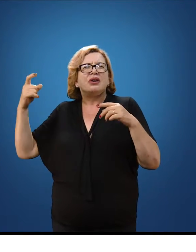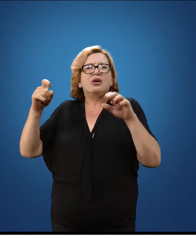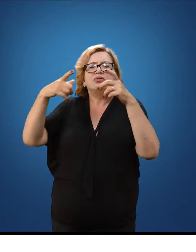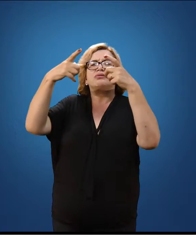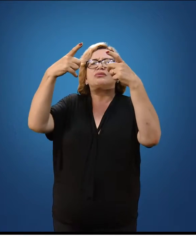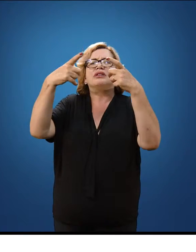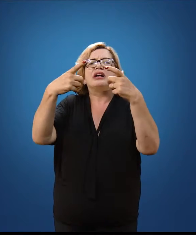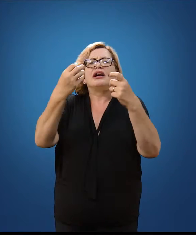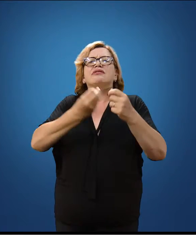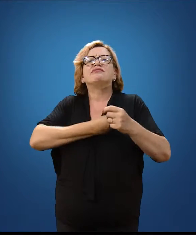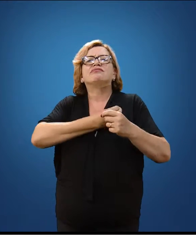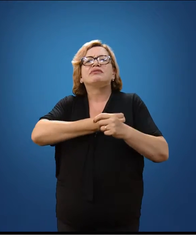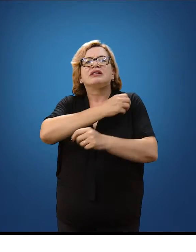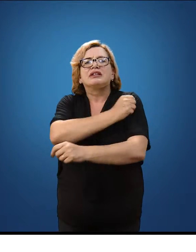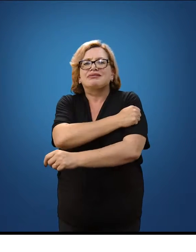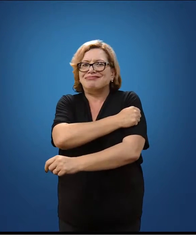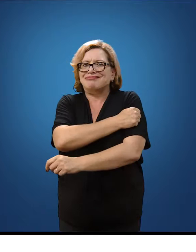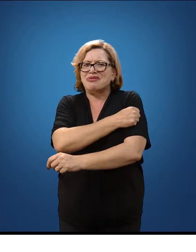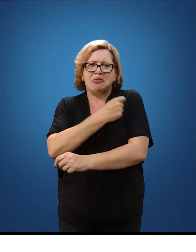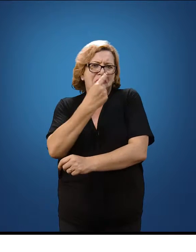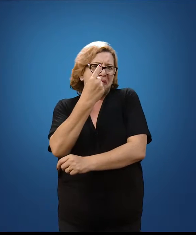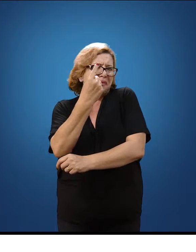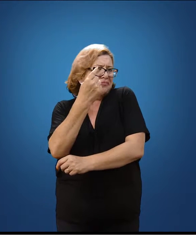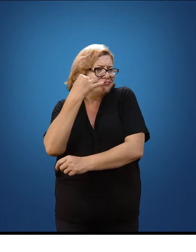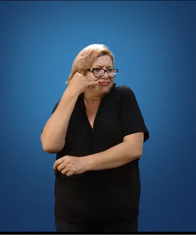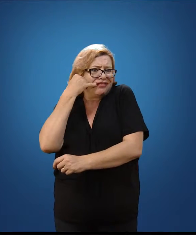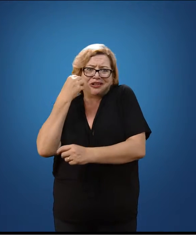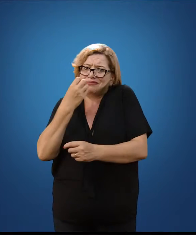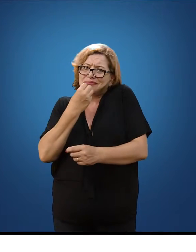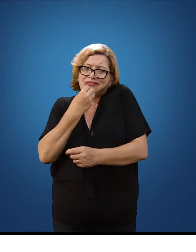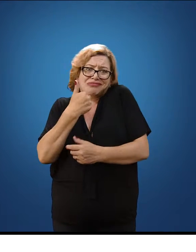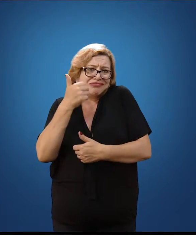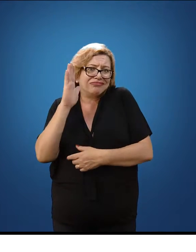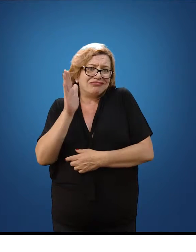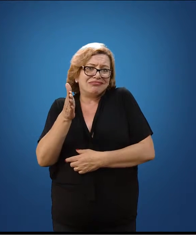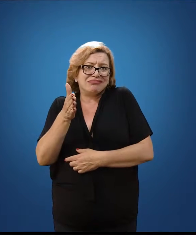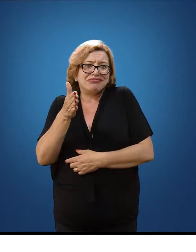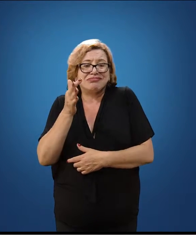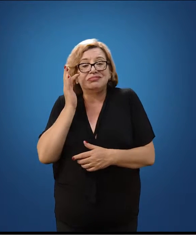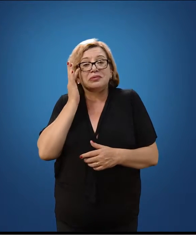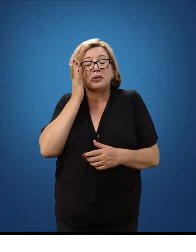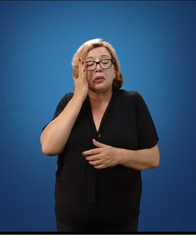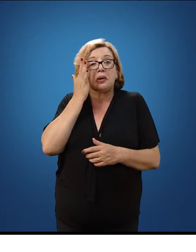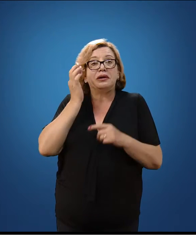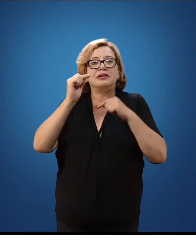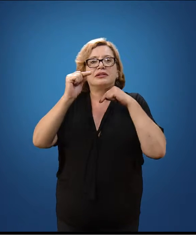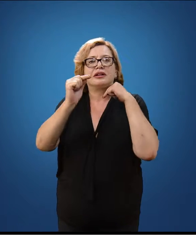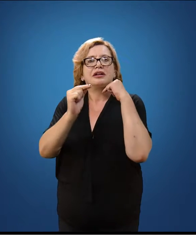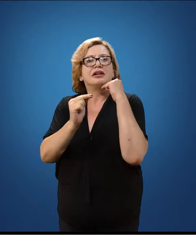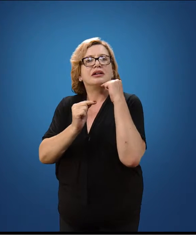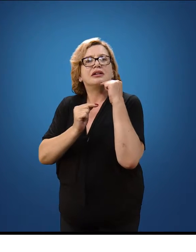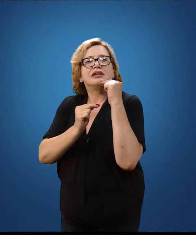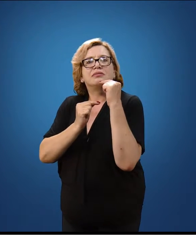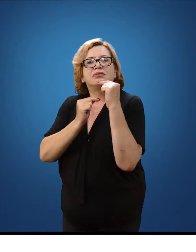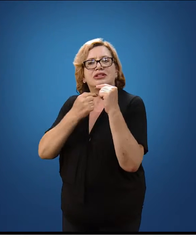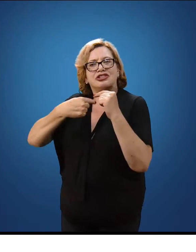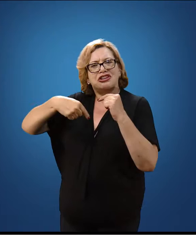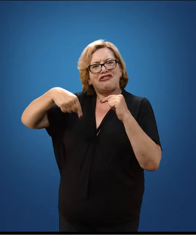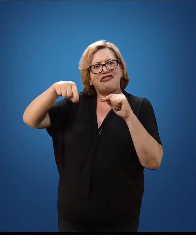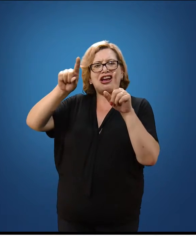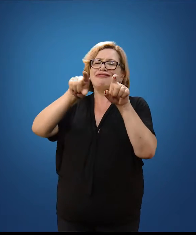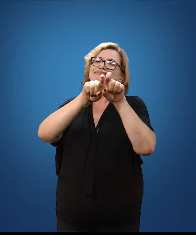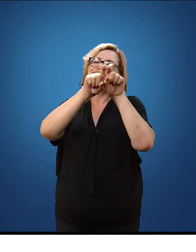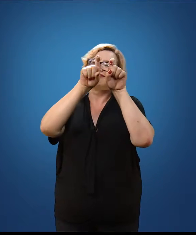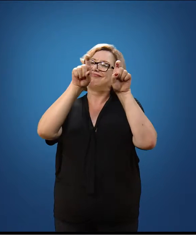inserido. Então, apenas um celular já é necessário para que a gente faça essa captação desses sons. E aí depois, posteriormente, a gente levaria